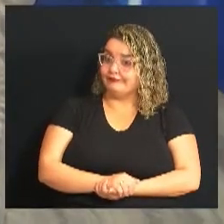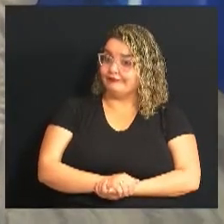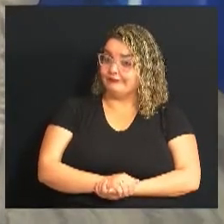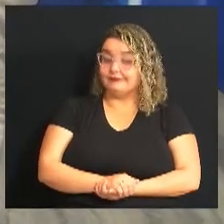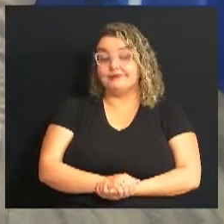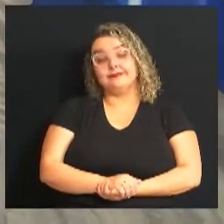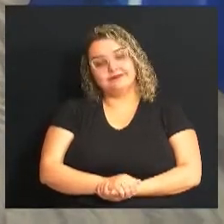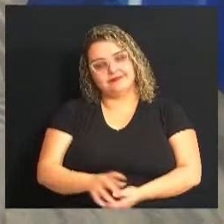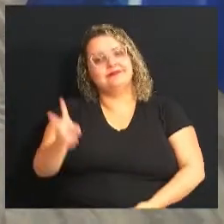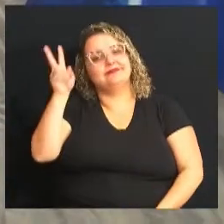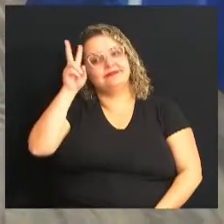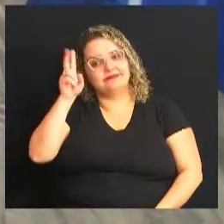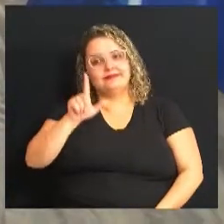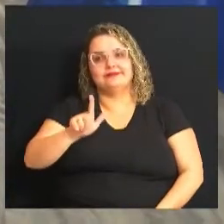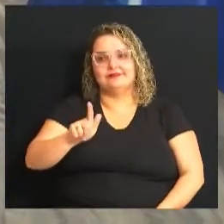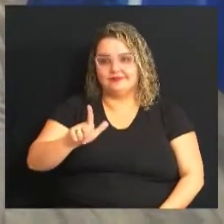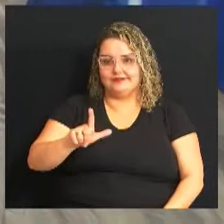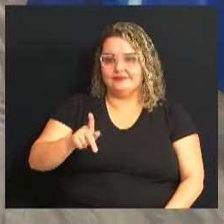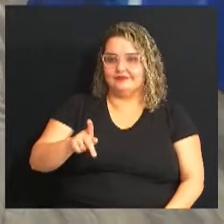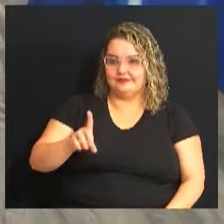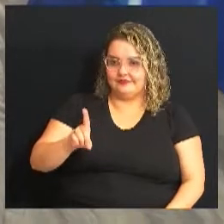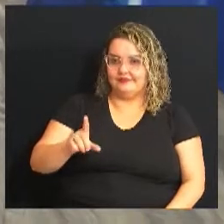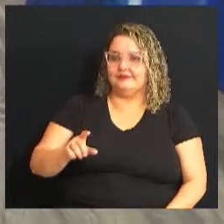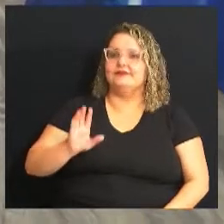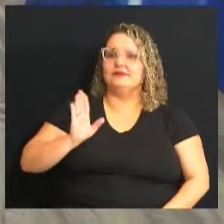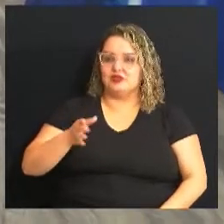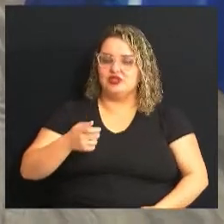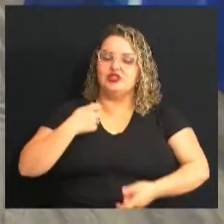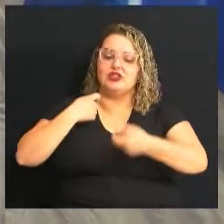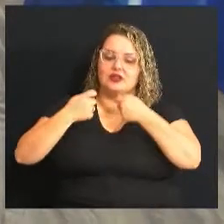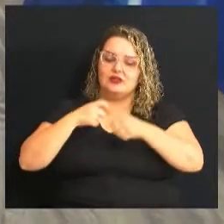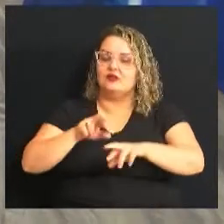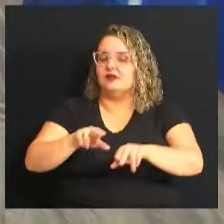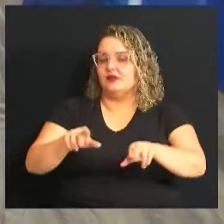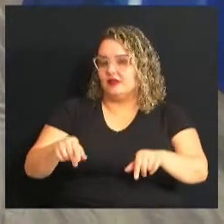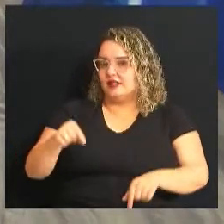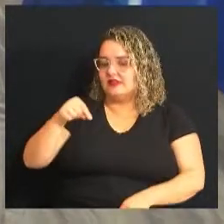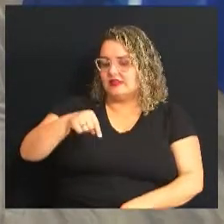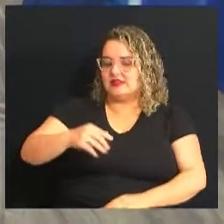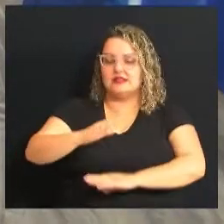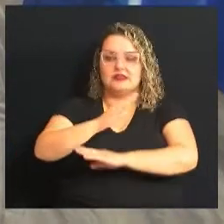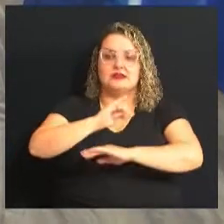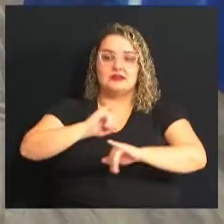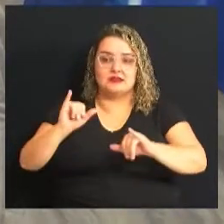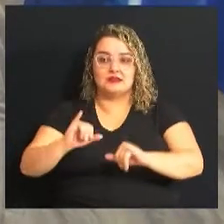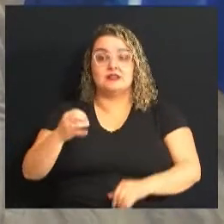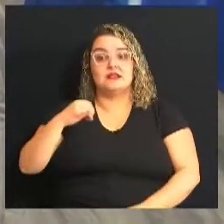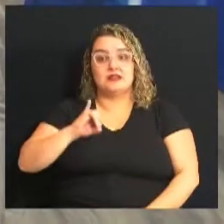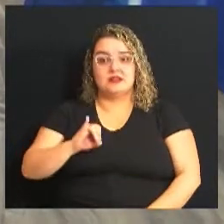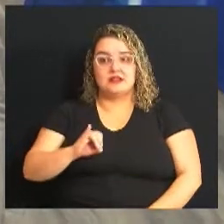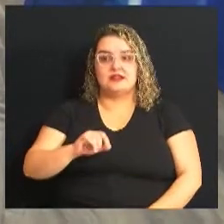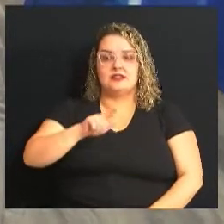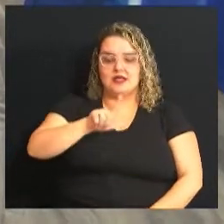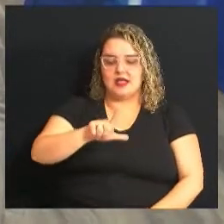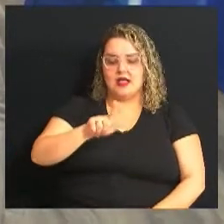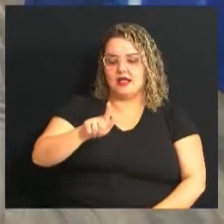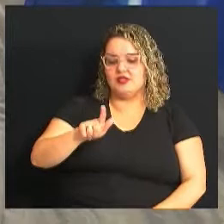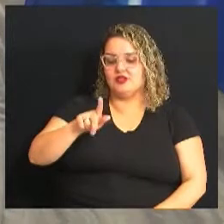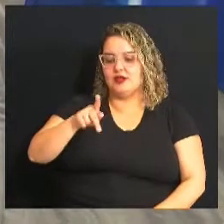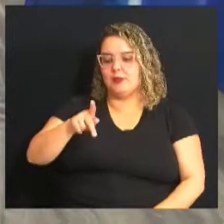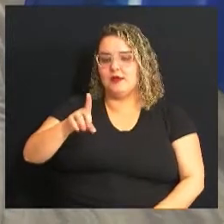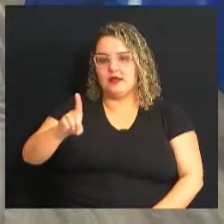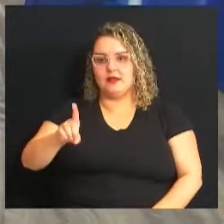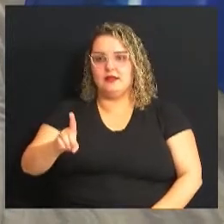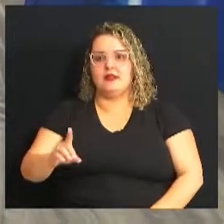Lembrando, né, que a LGPD, nós já fizemos algumas entrevistas aqui no Câmara Notícia, então se você digitar LGPD Câmara Notícia,